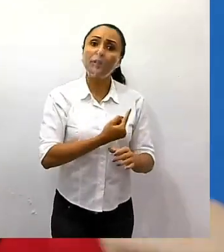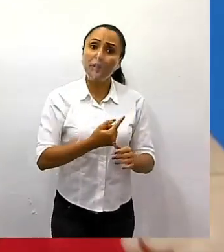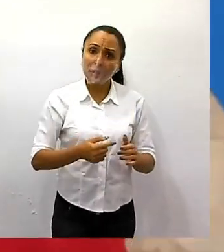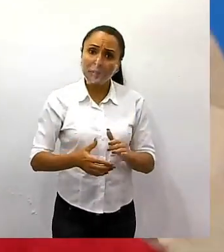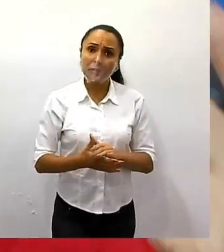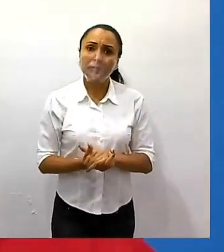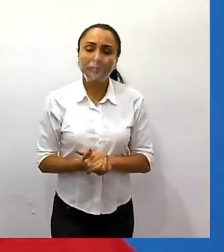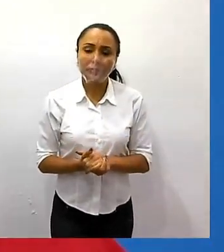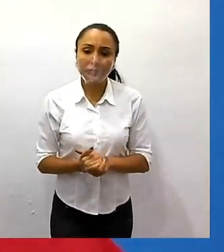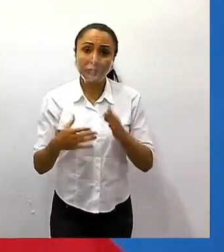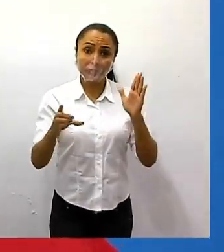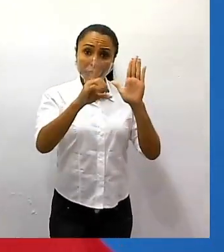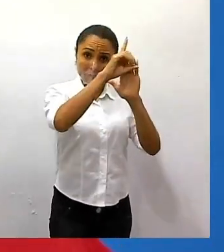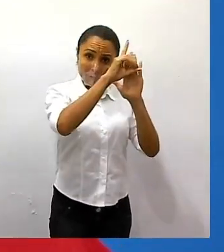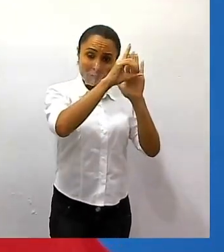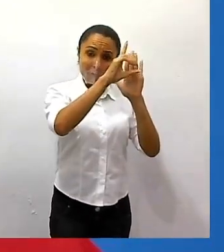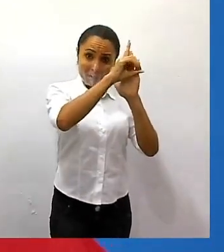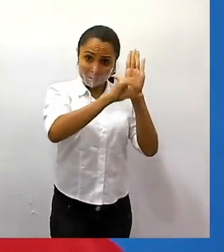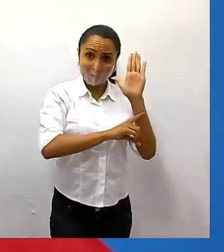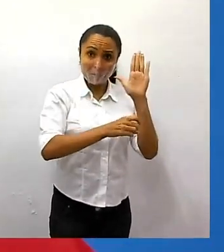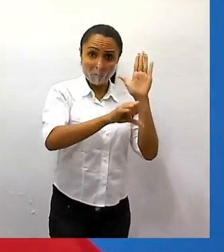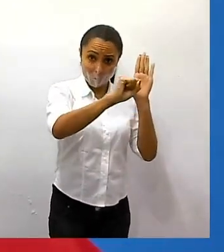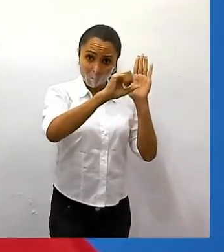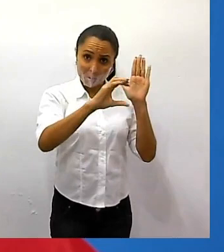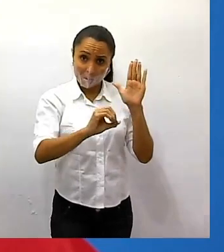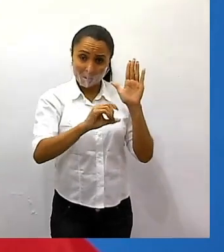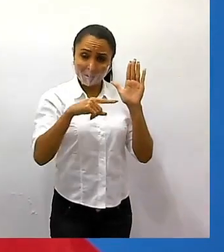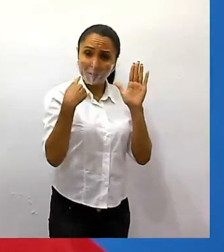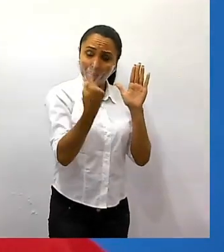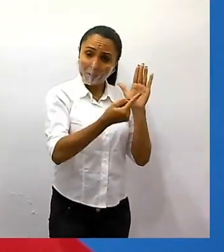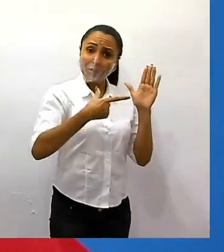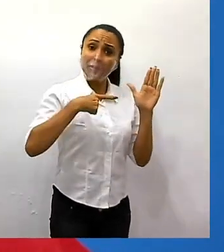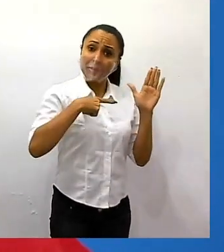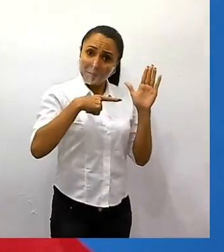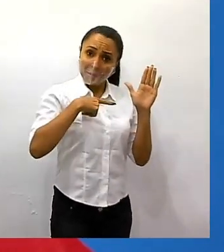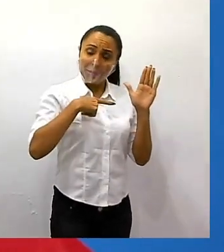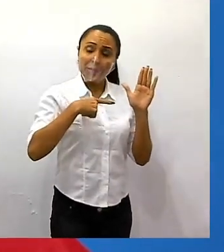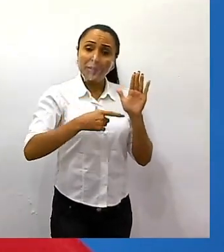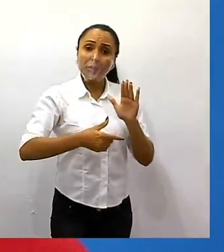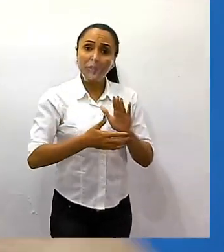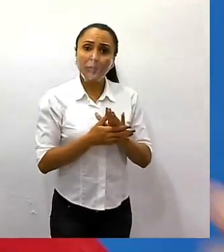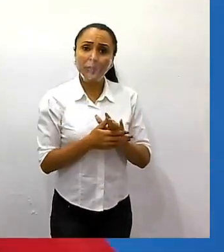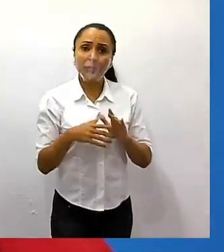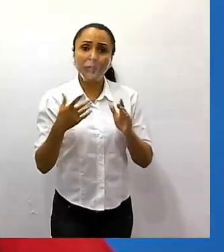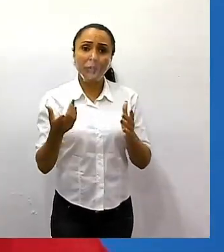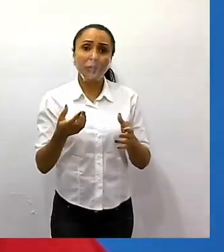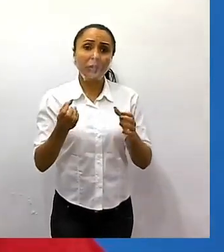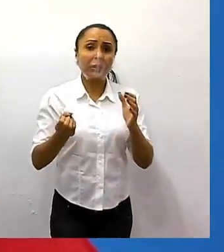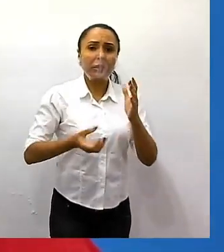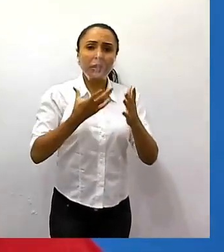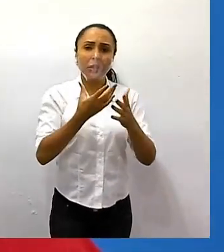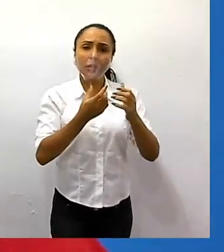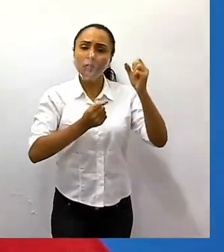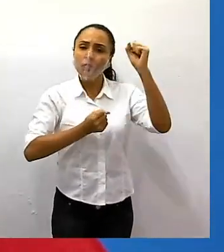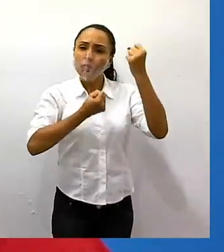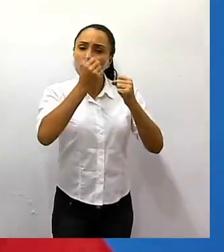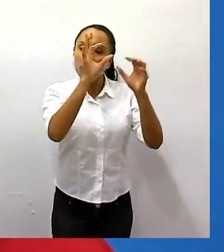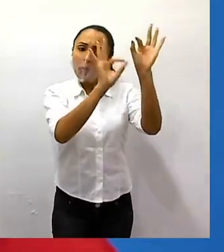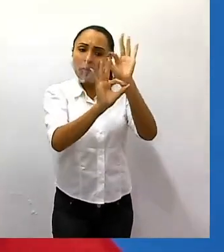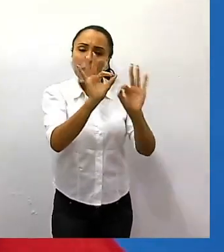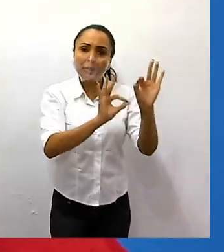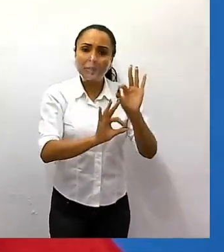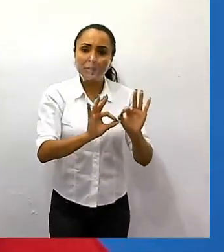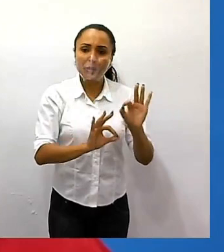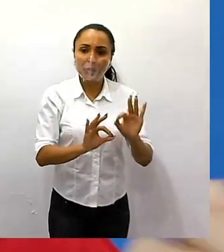nessa época da década de 80, né, a gente tem uma grande produção dos